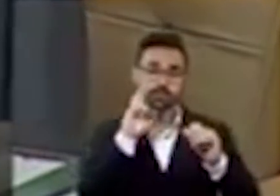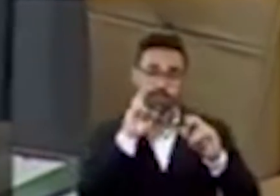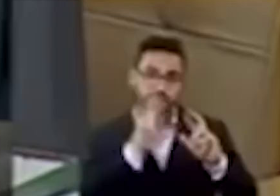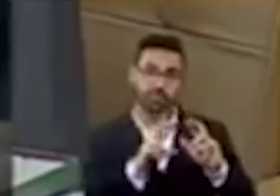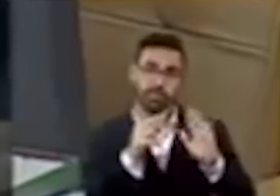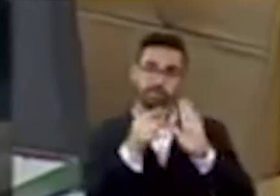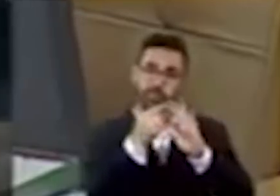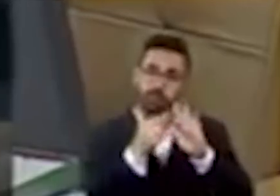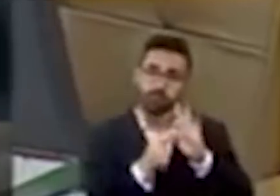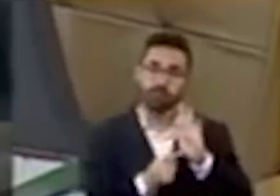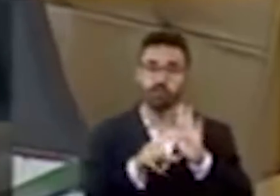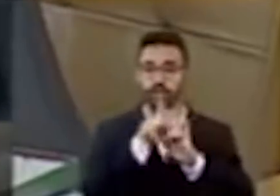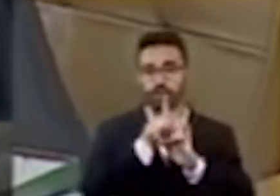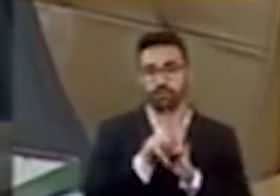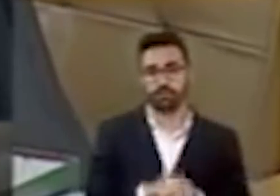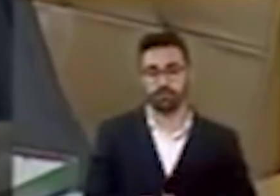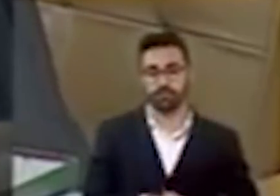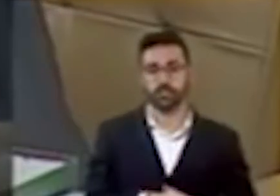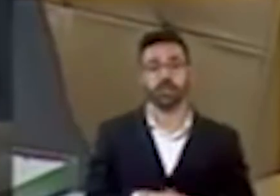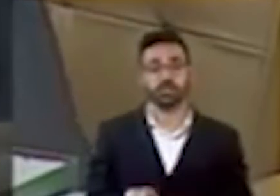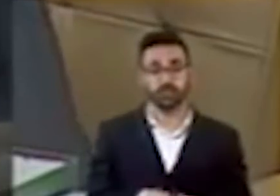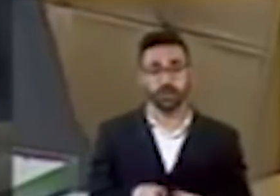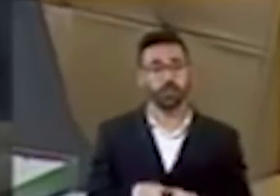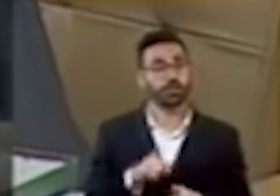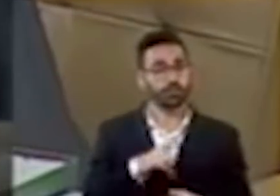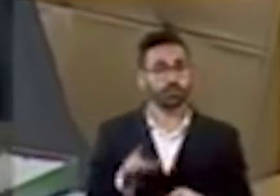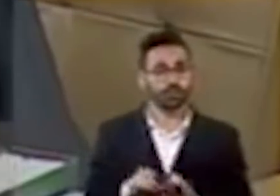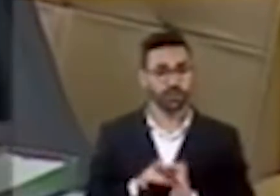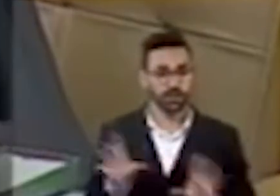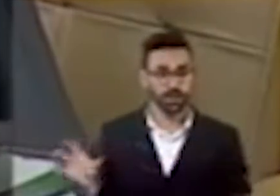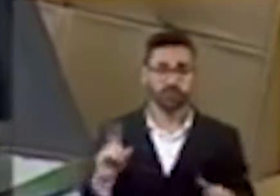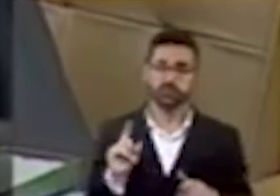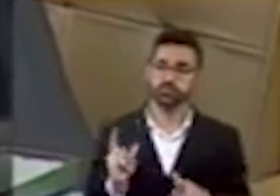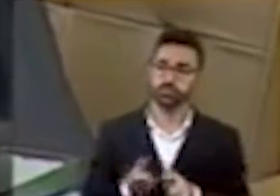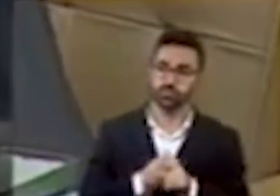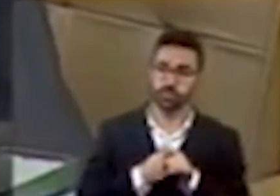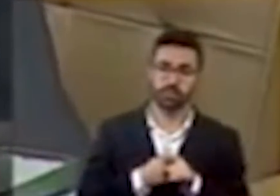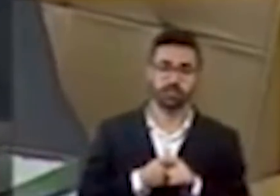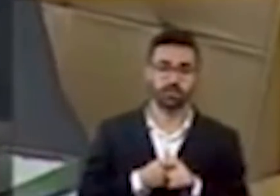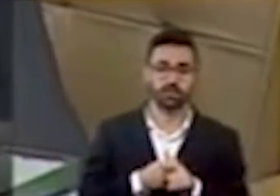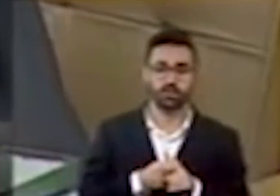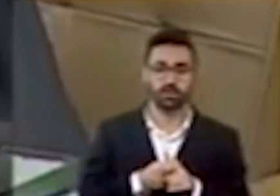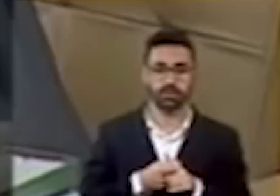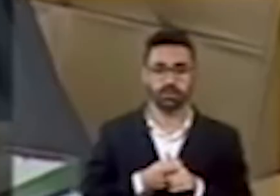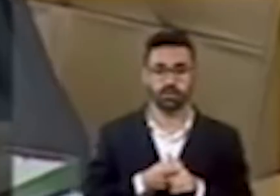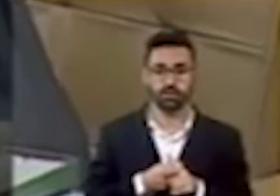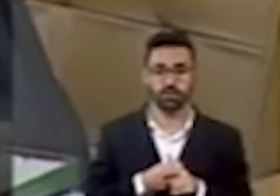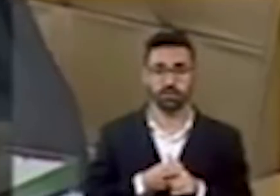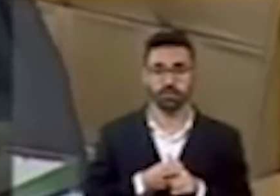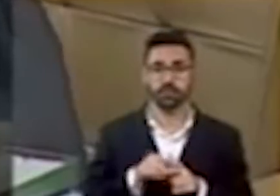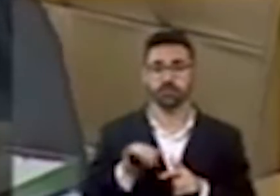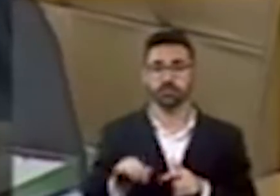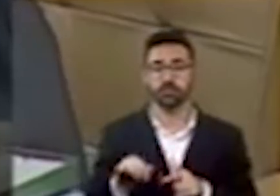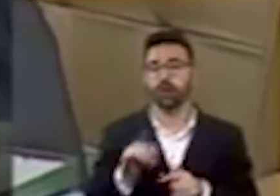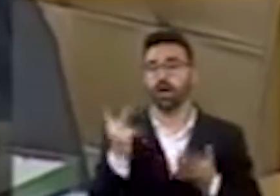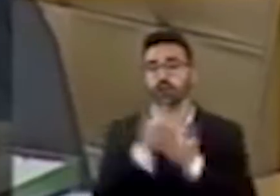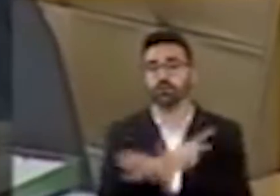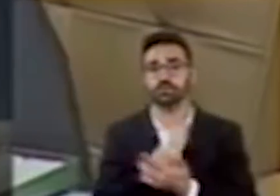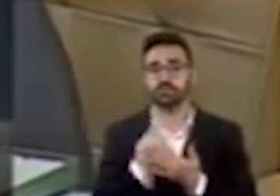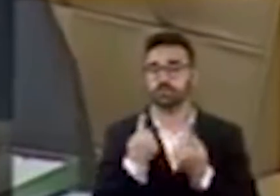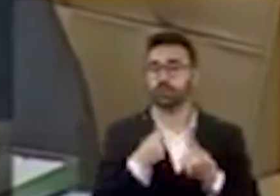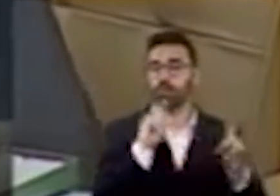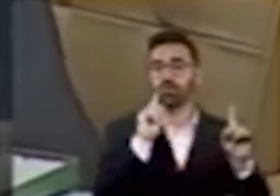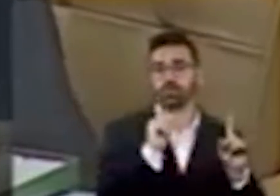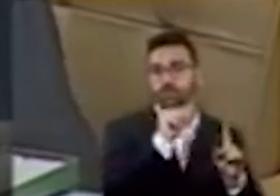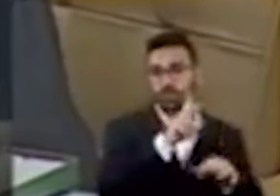está facultado a conceder indultos e suspender a execução das sentenças por delito contra os Estados Unidos, exceto